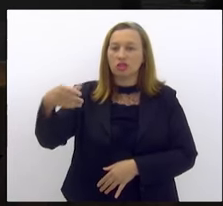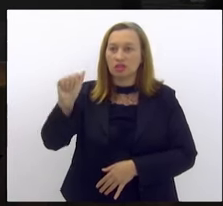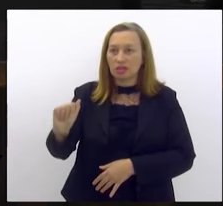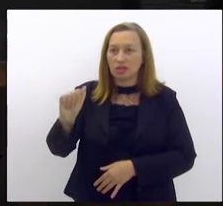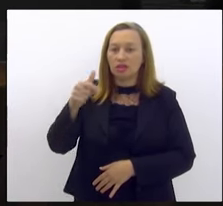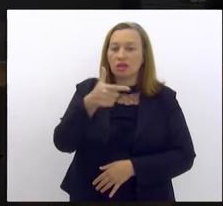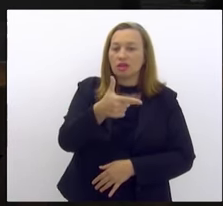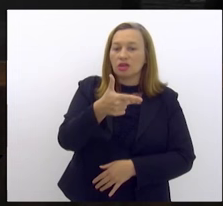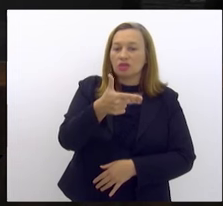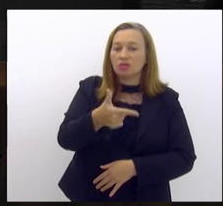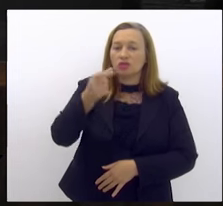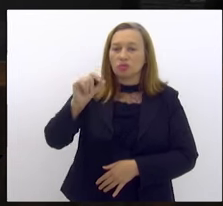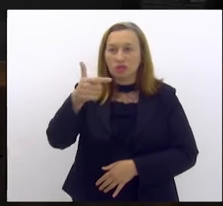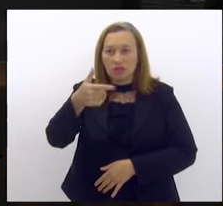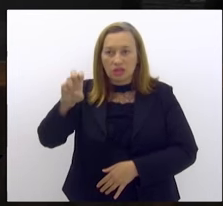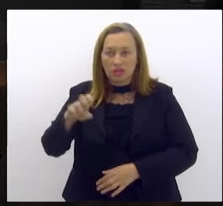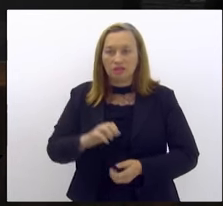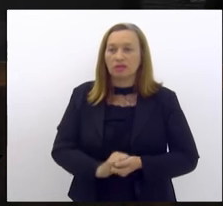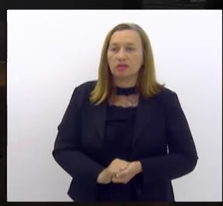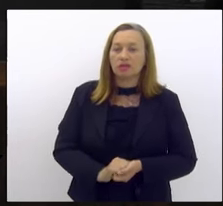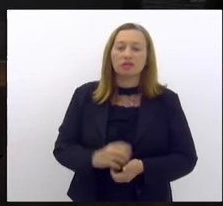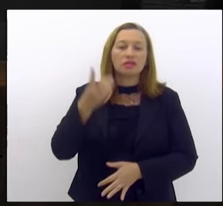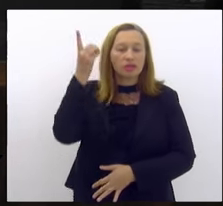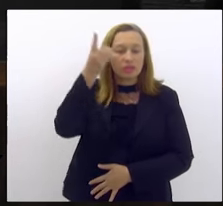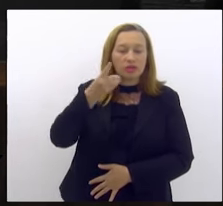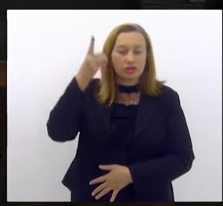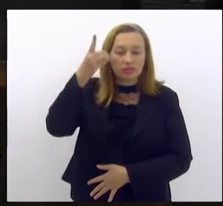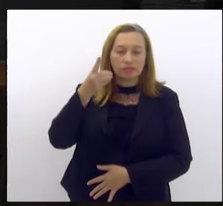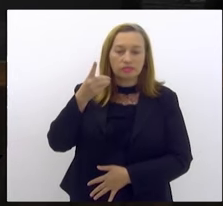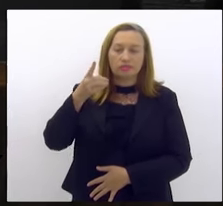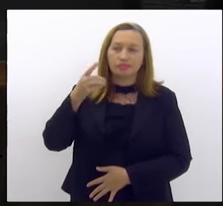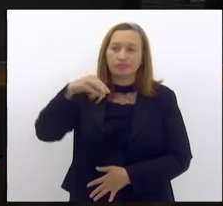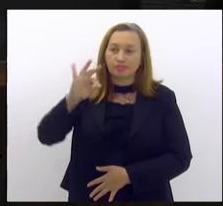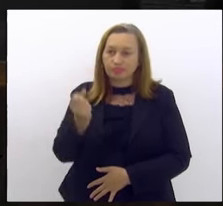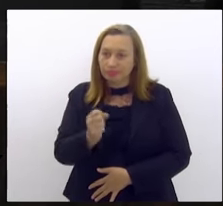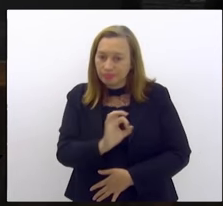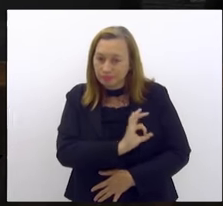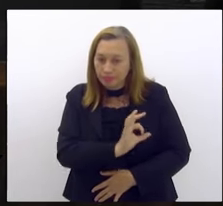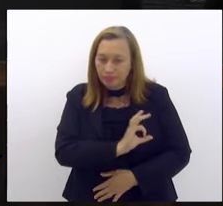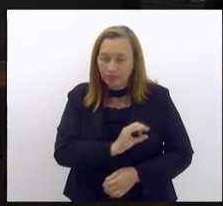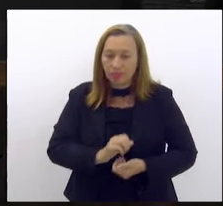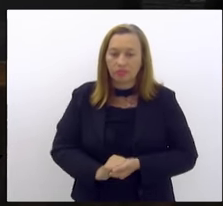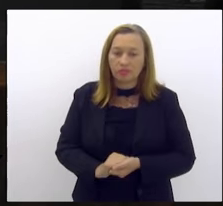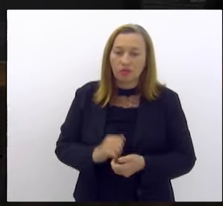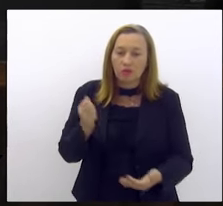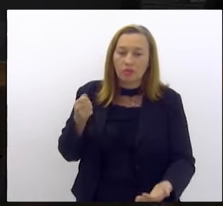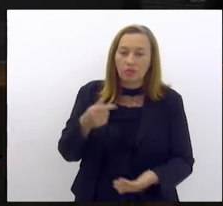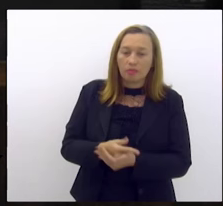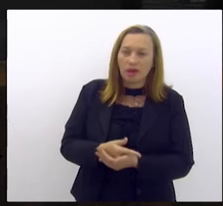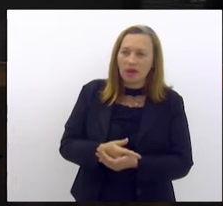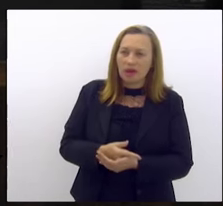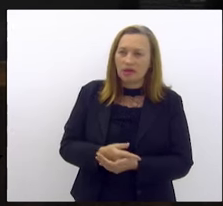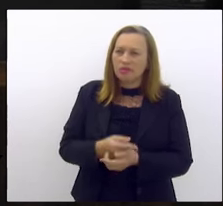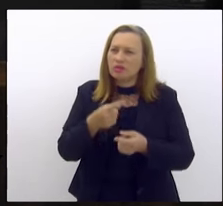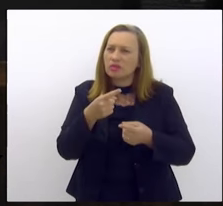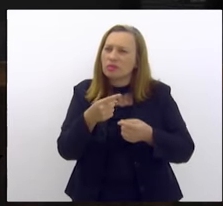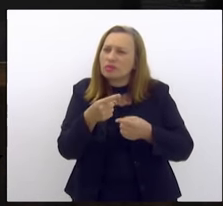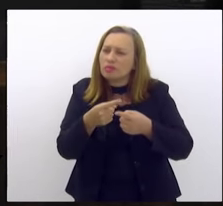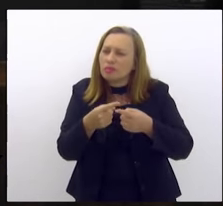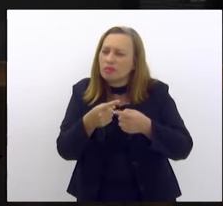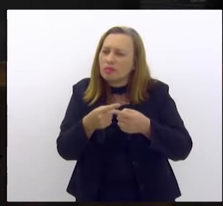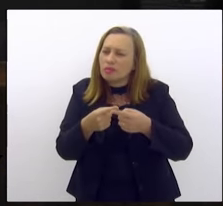233-A, de 2015, de autoria da deputada Marta Rocha, que institui o pagamento de meia entrada